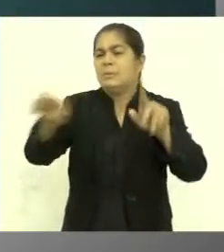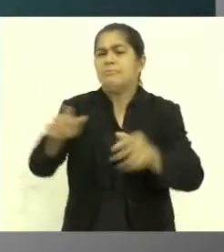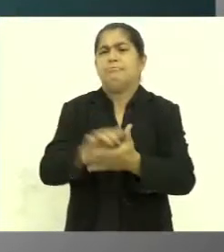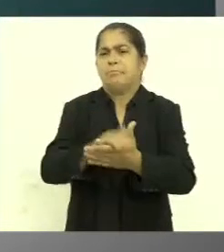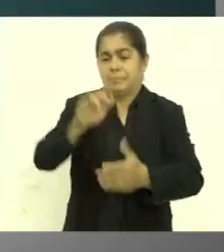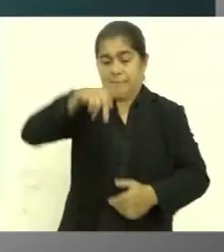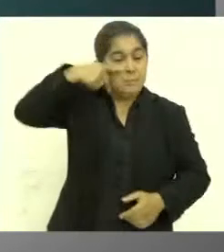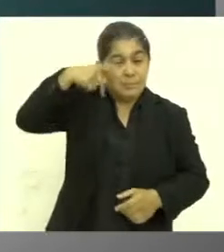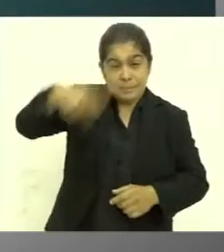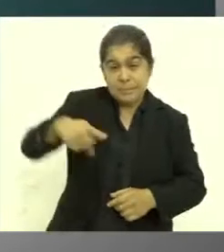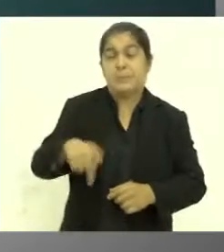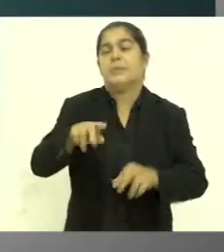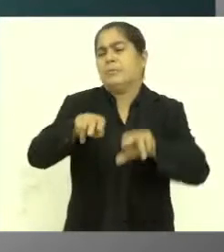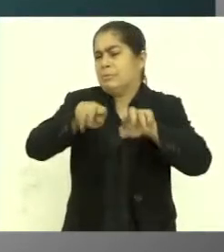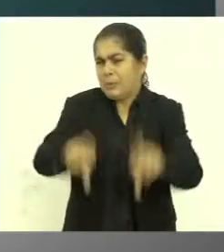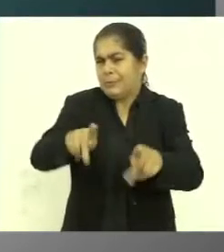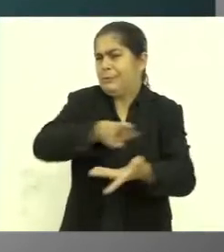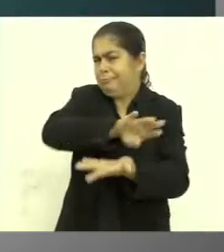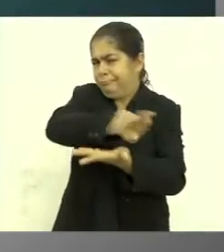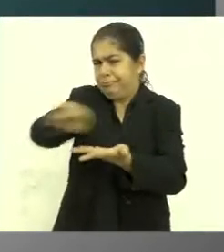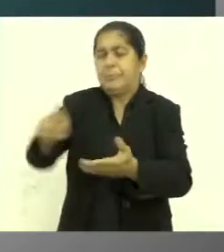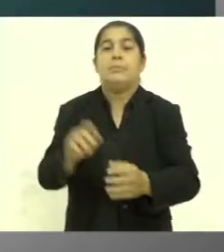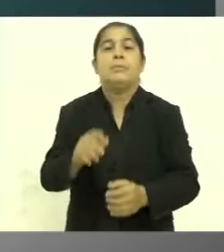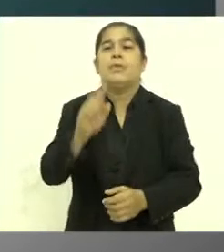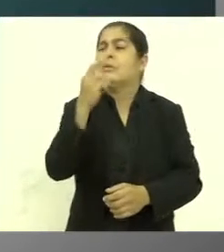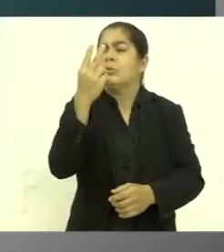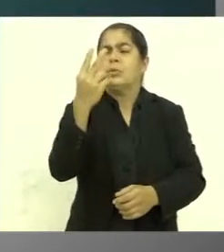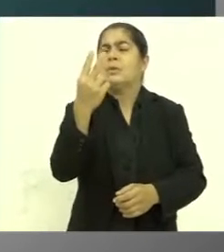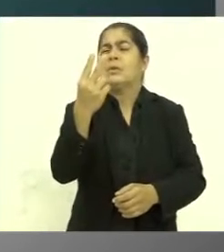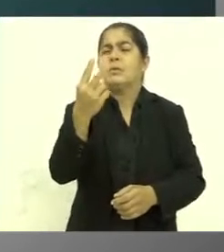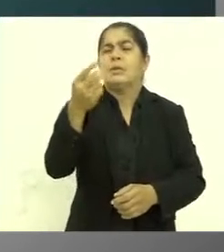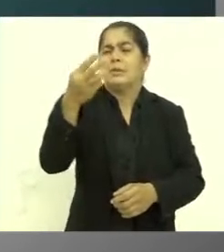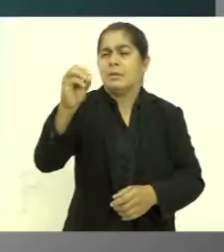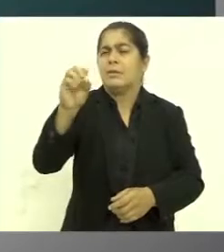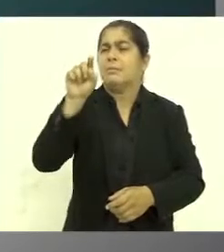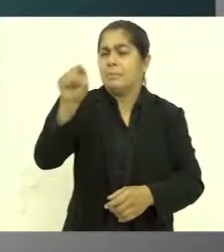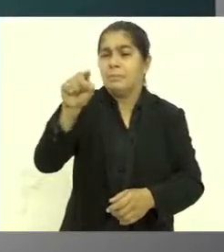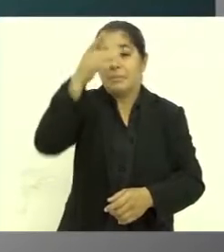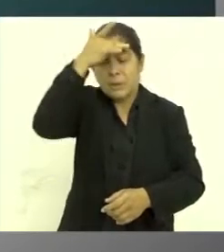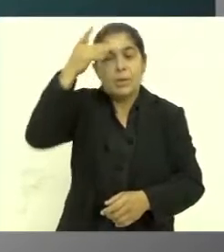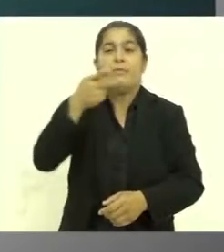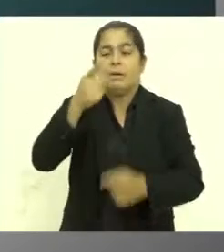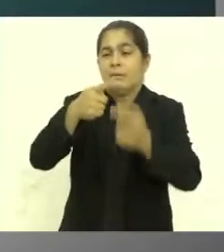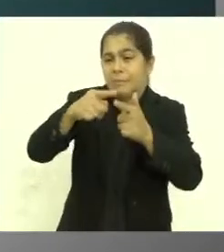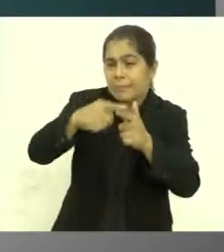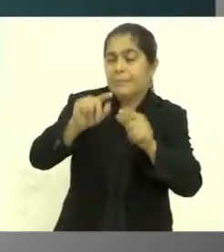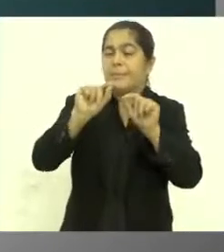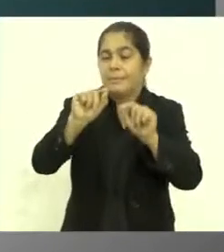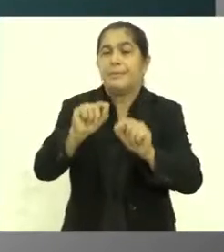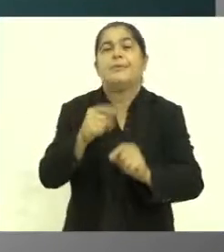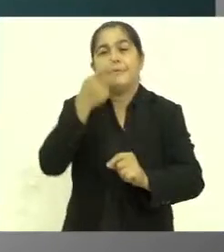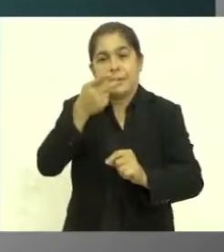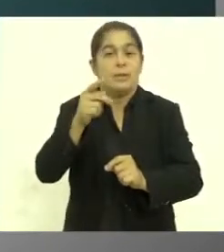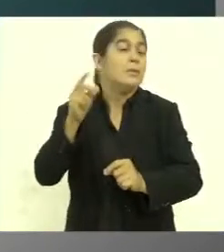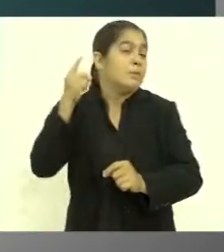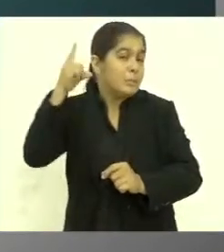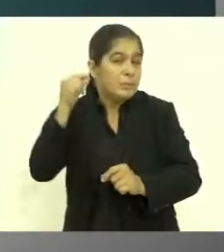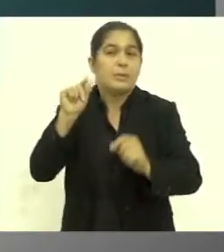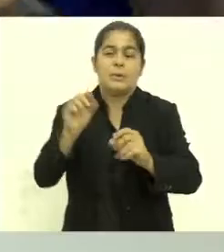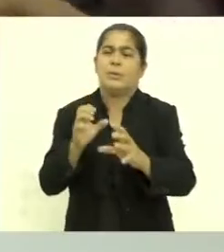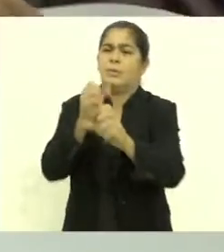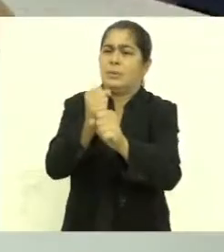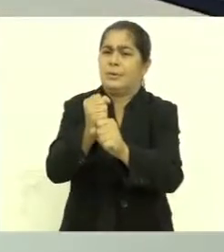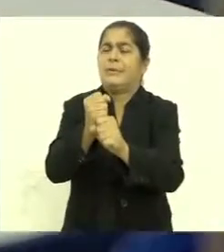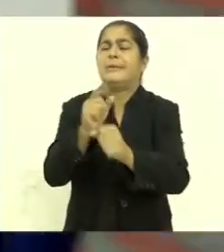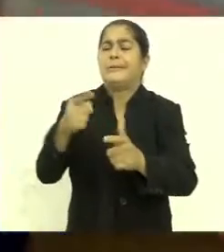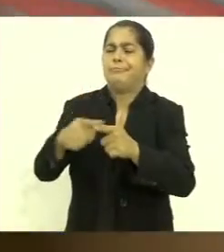Na Paraíba, de toda a população, mais de 230 mil são portadores da patologia na fala e audição.